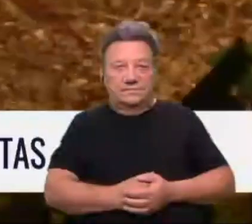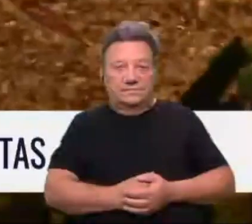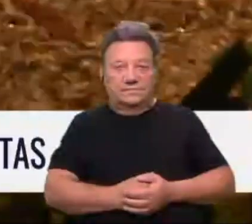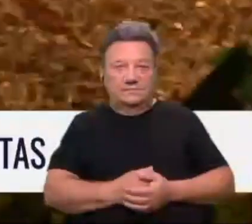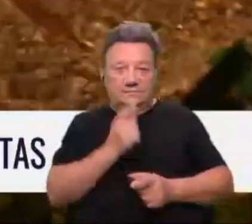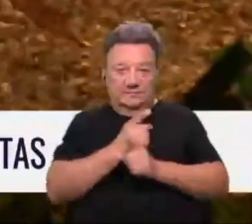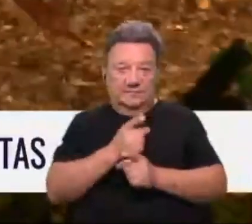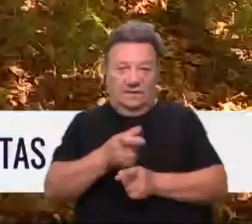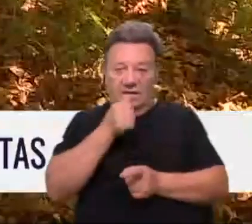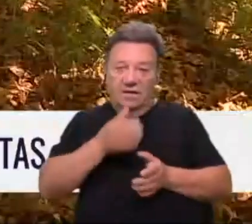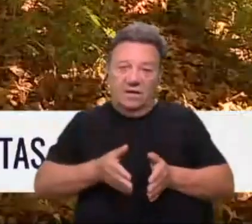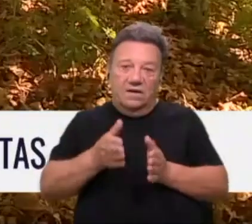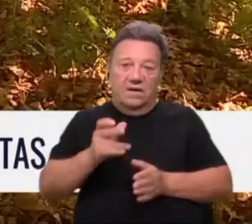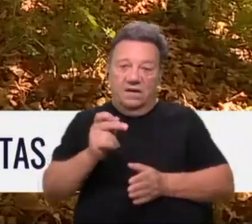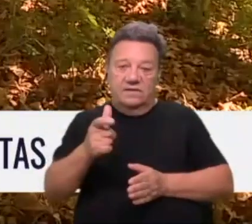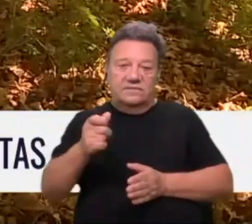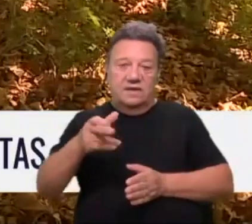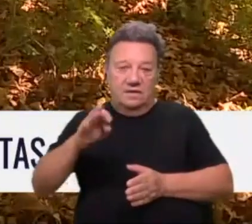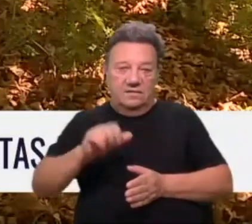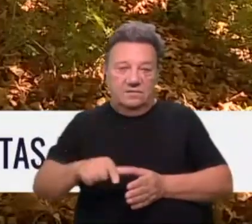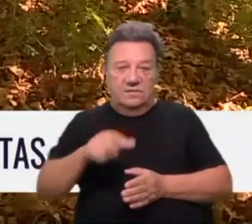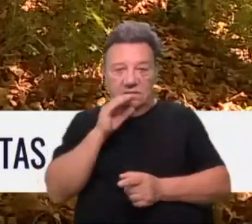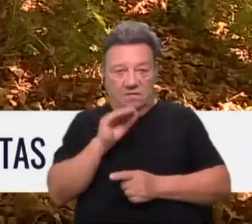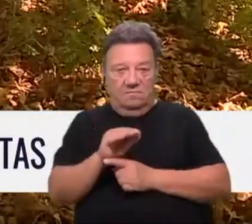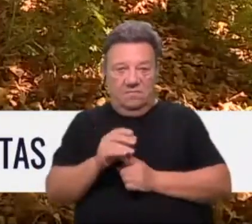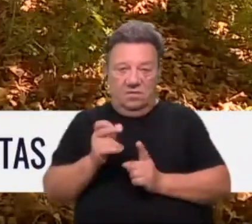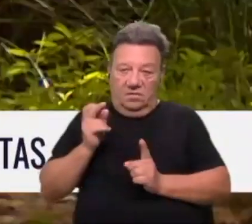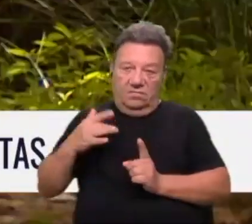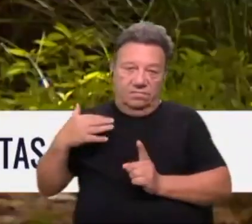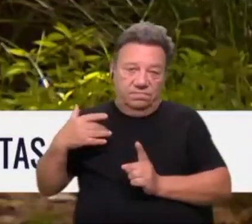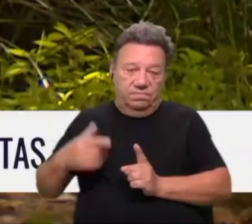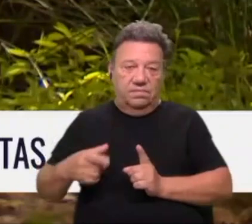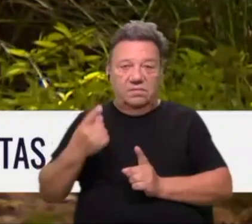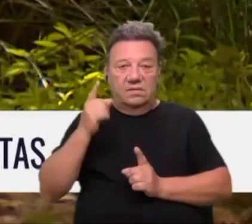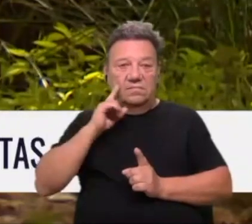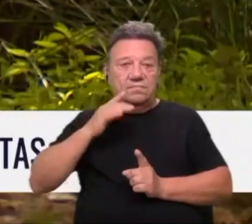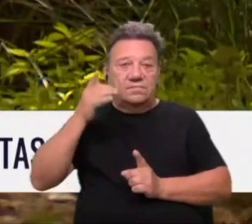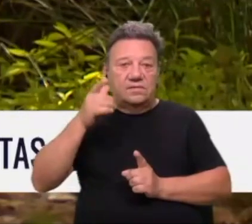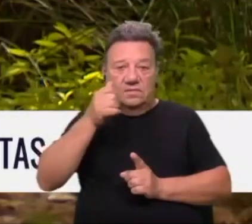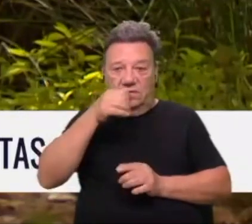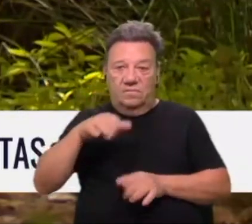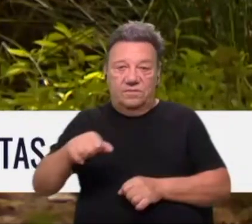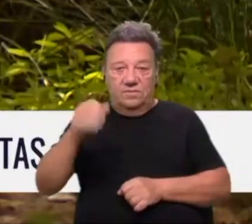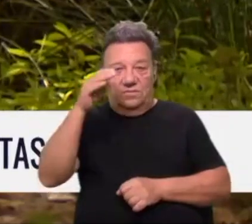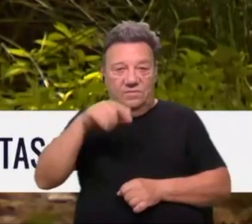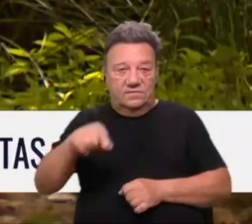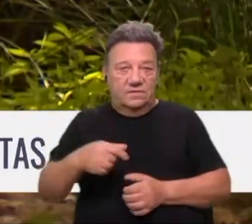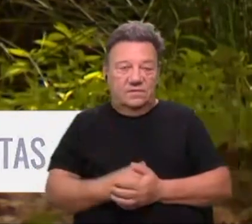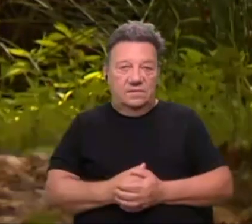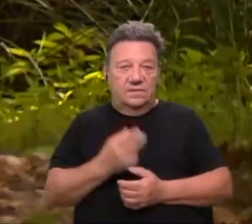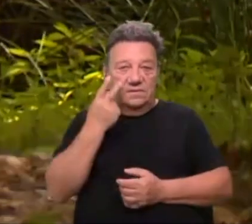esta é elevada das asas alimentou durante séculos uma das principais ocupações no Concelho